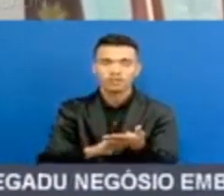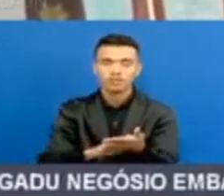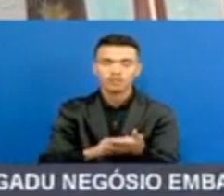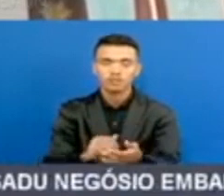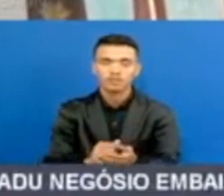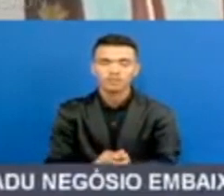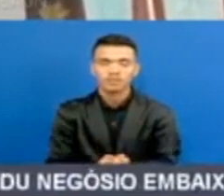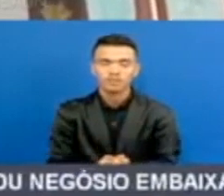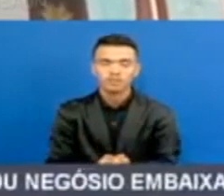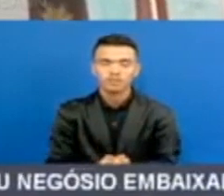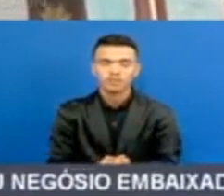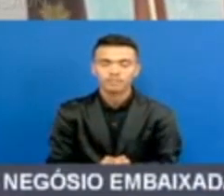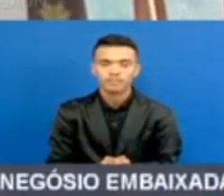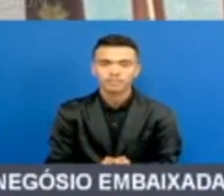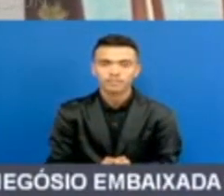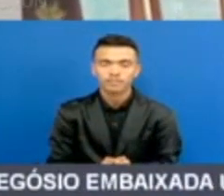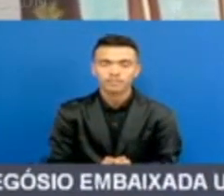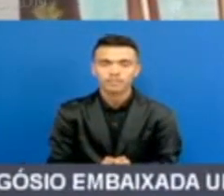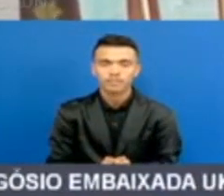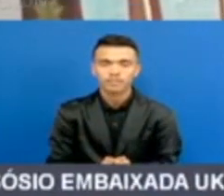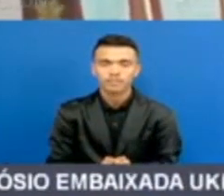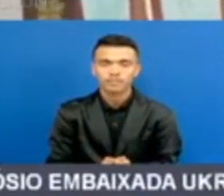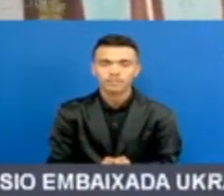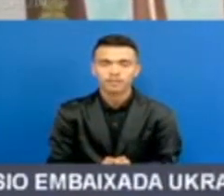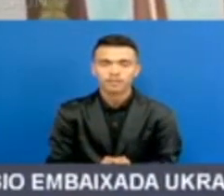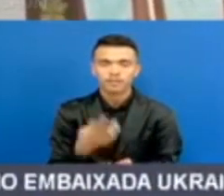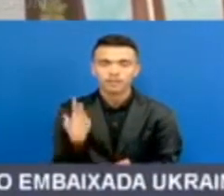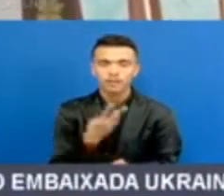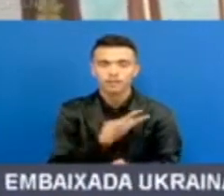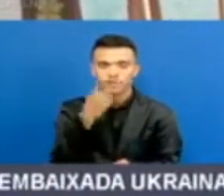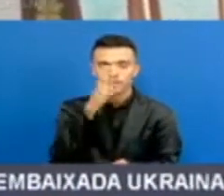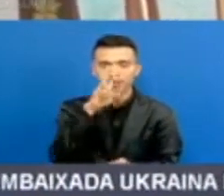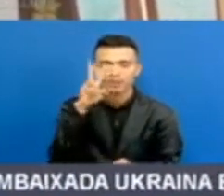Mumana, além lá é Mumana, além a condição a Mirasica acompanha.